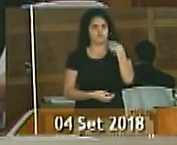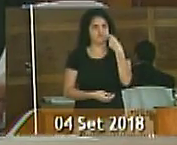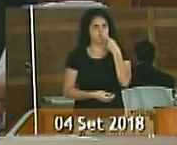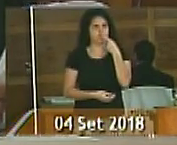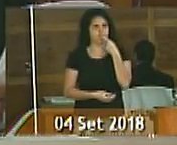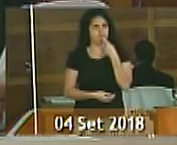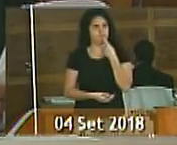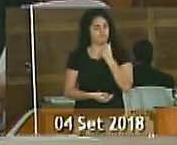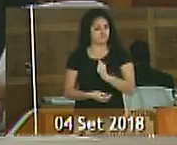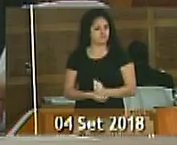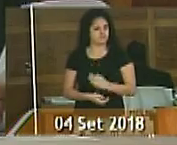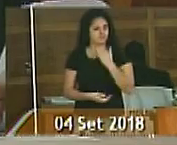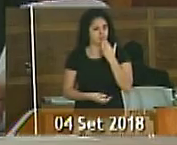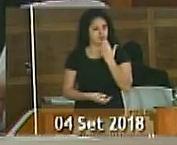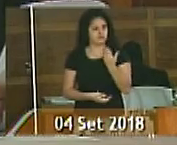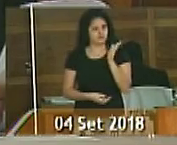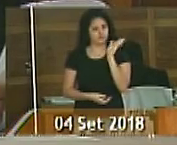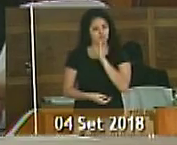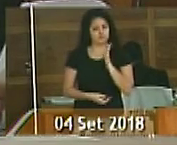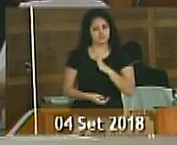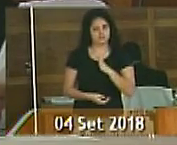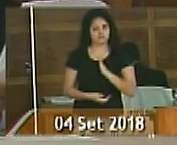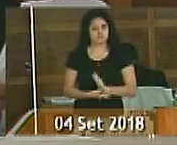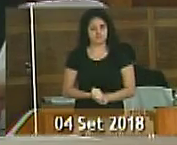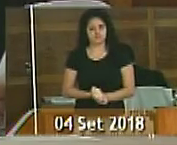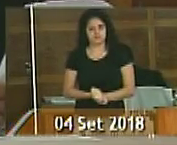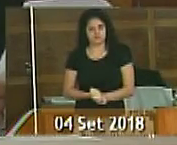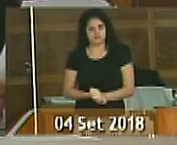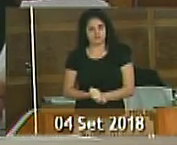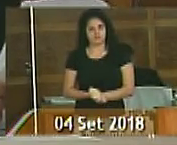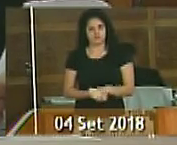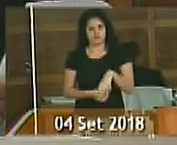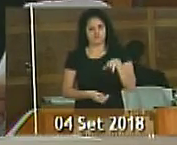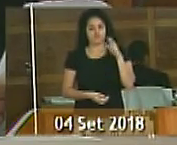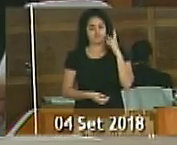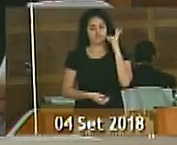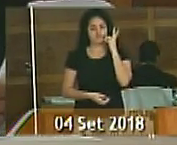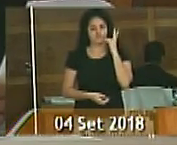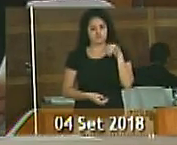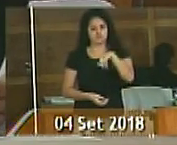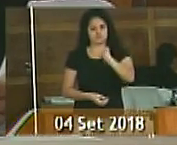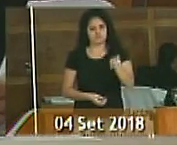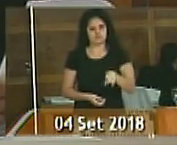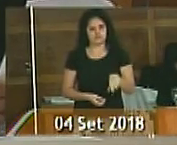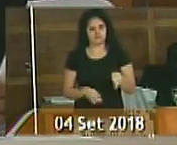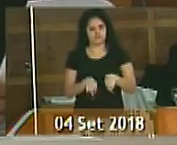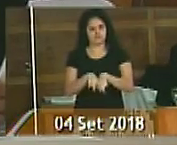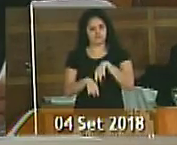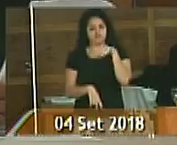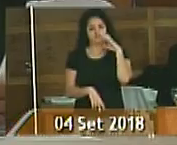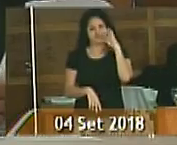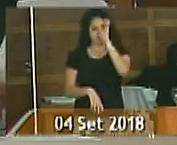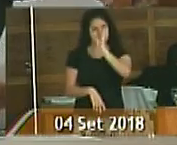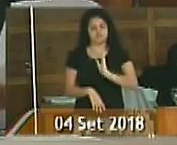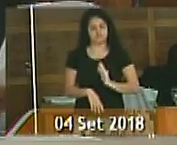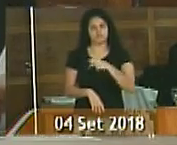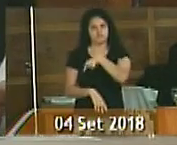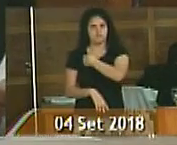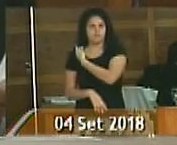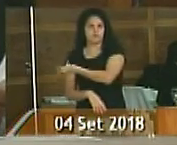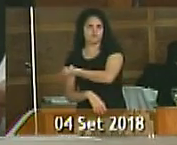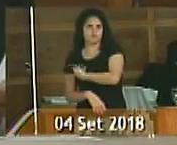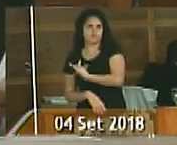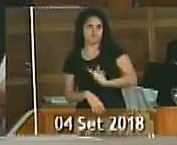da palavra pelo expediente, solicitando regime de urgência, os vereadores Zé Augusto e Tite Brasil. Após o expediente, o